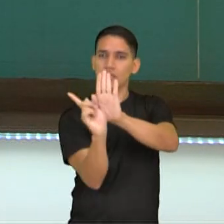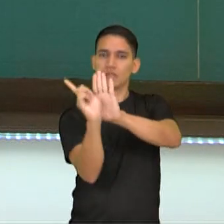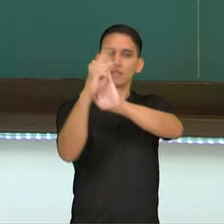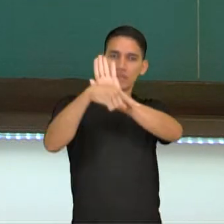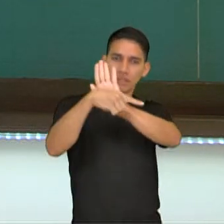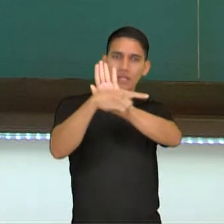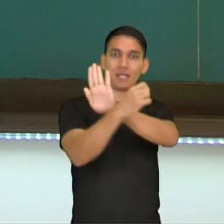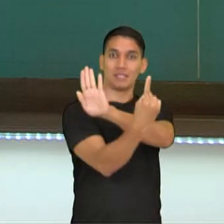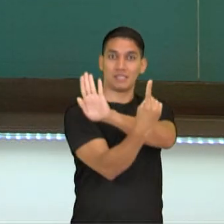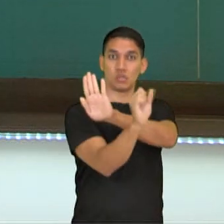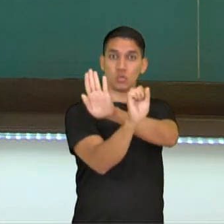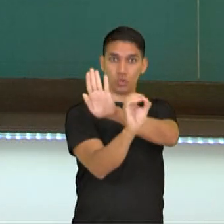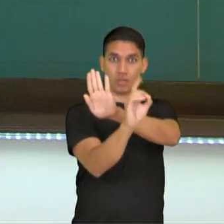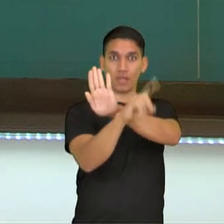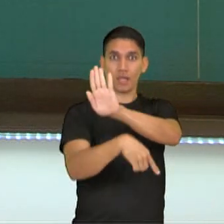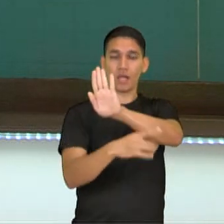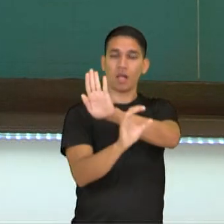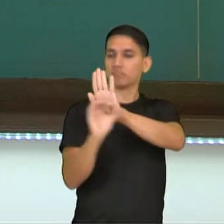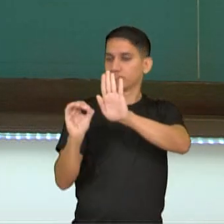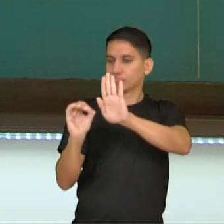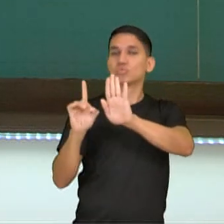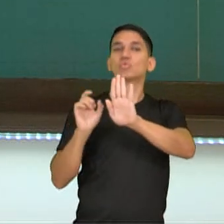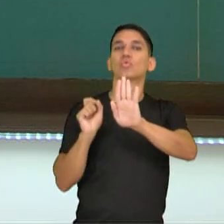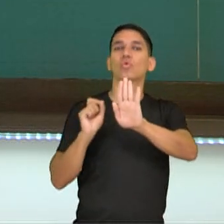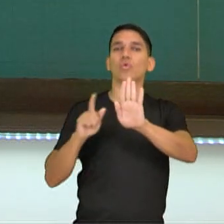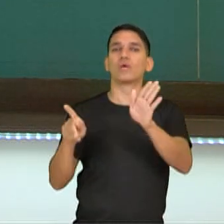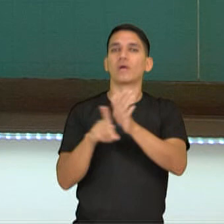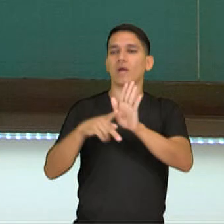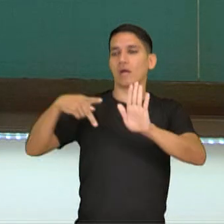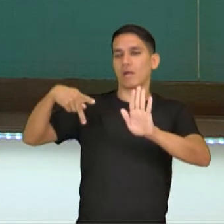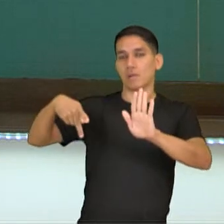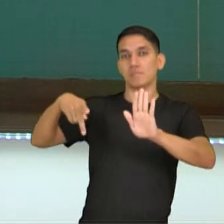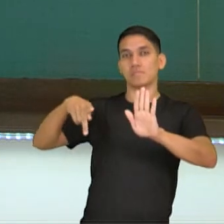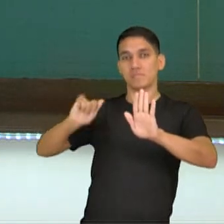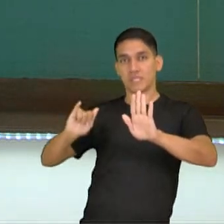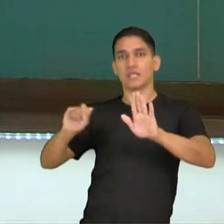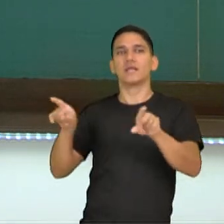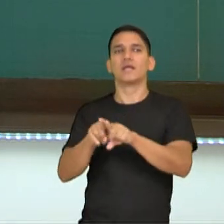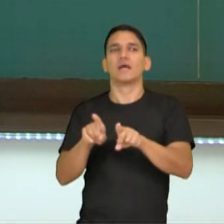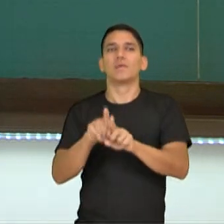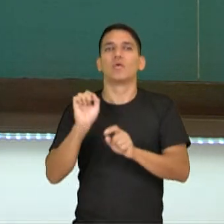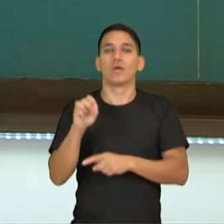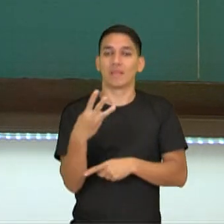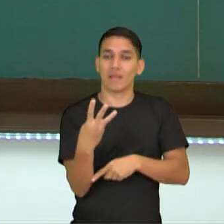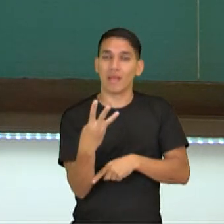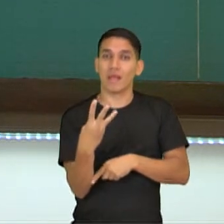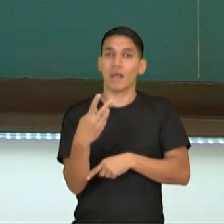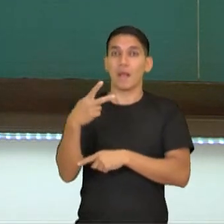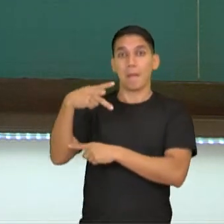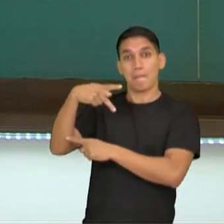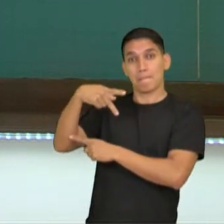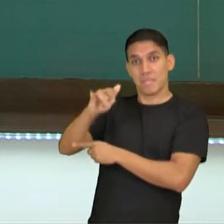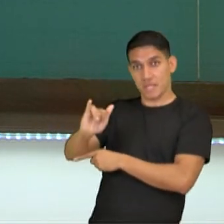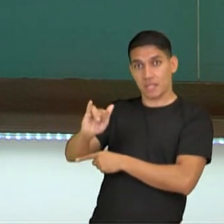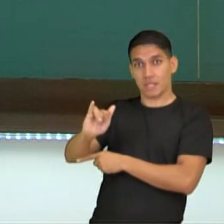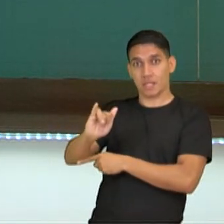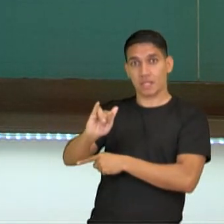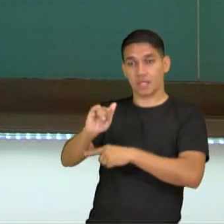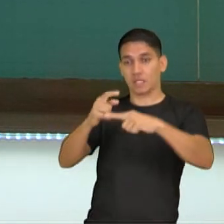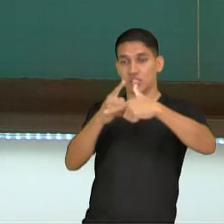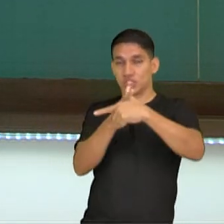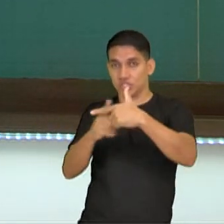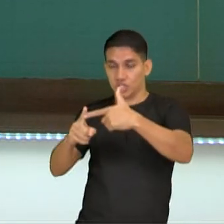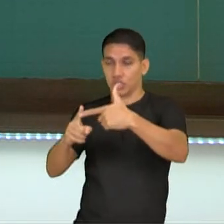hora que eu projeto sobre o zero. Com o ângulo de 3π sobre 2 está na paralela, ele também não